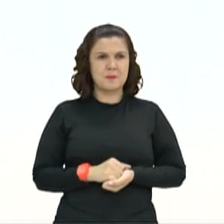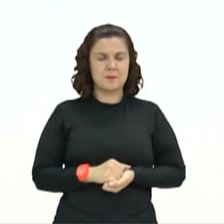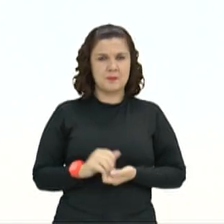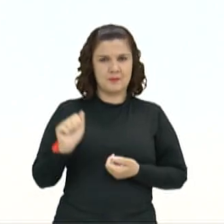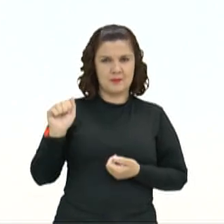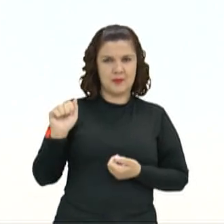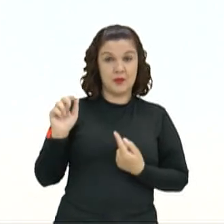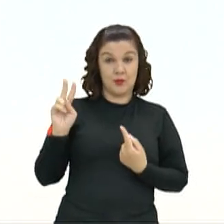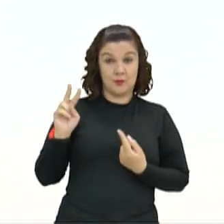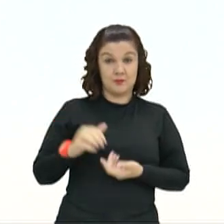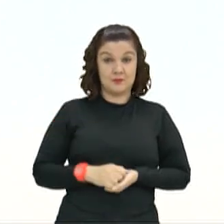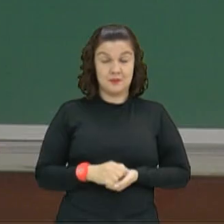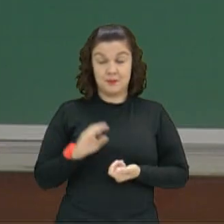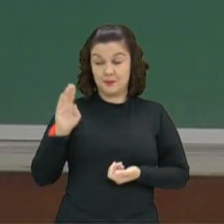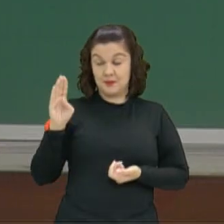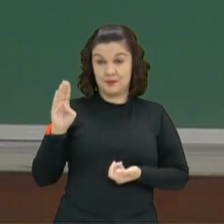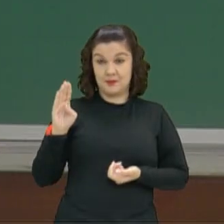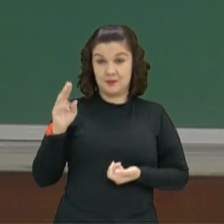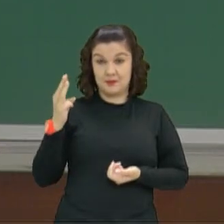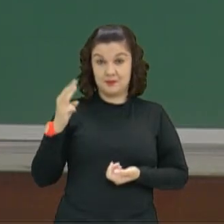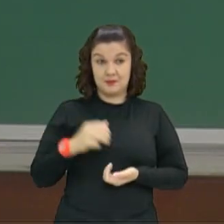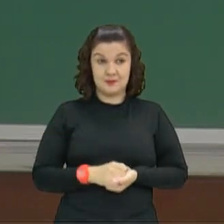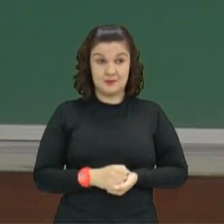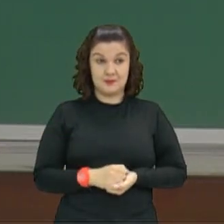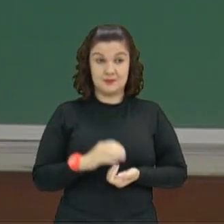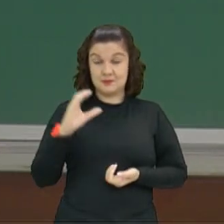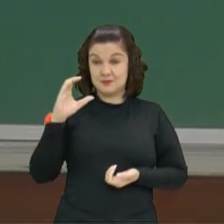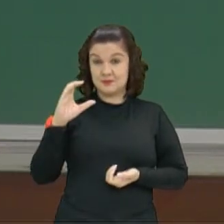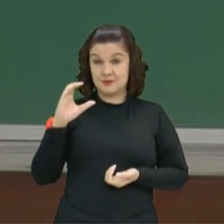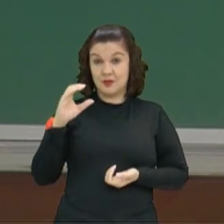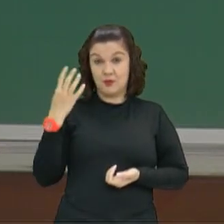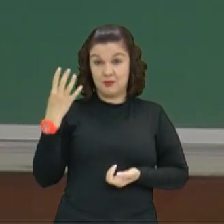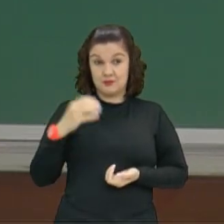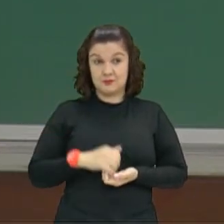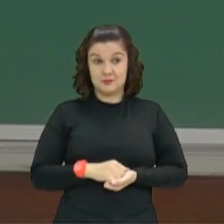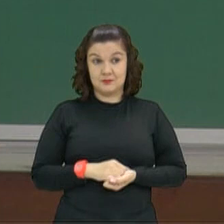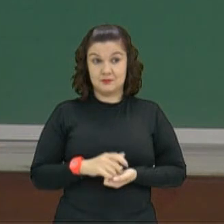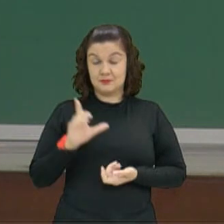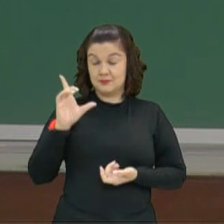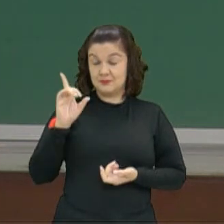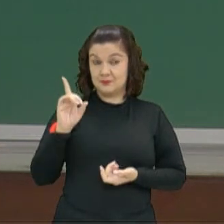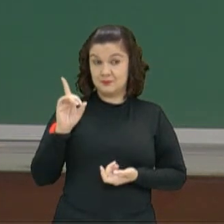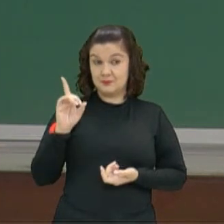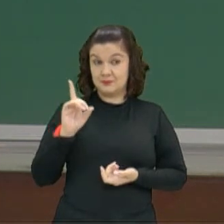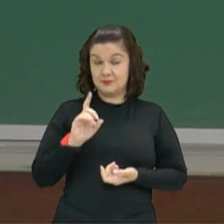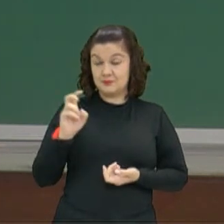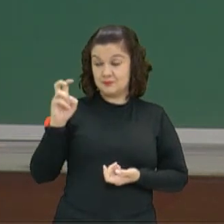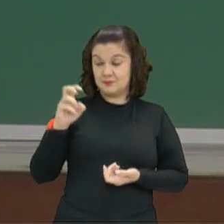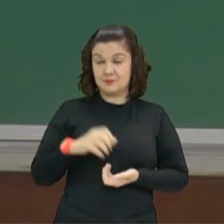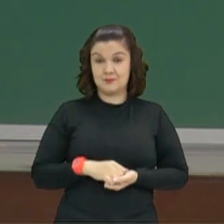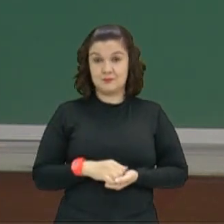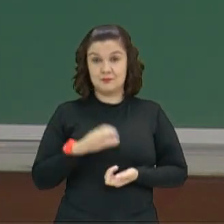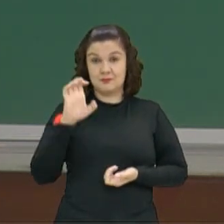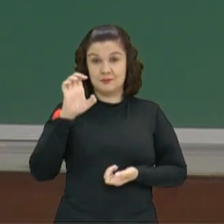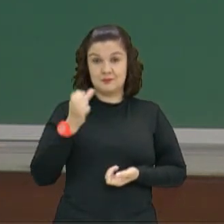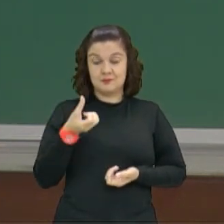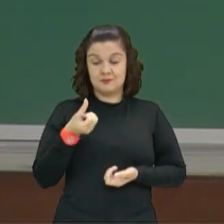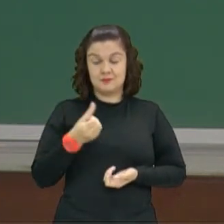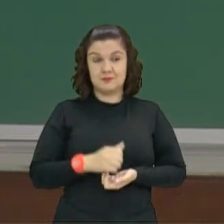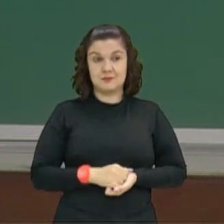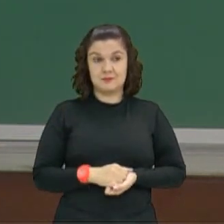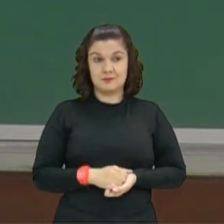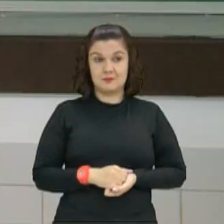Letra A, 2. Letra B, 3. Letra C, 4. Letra D, 5 ou letra